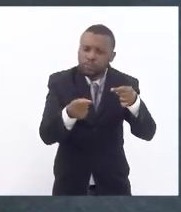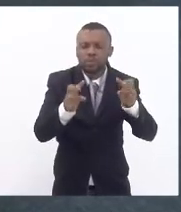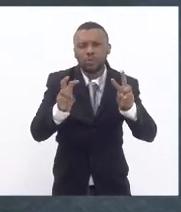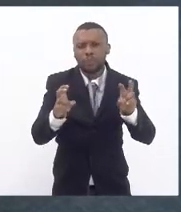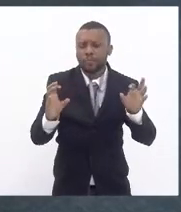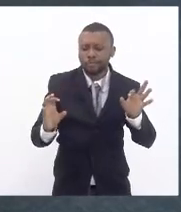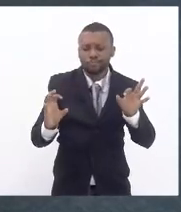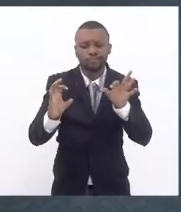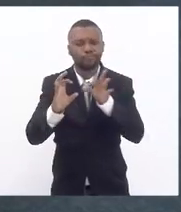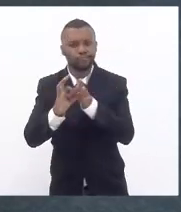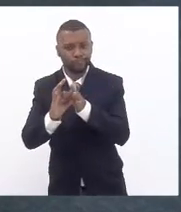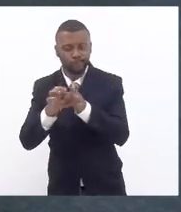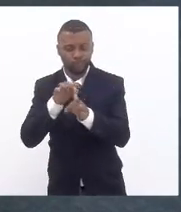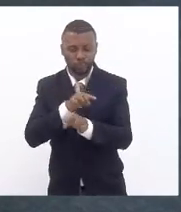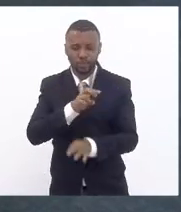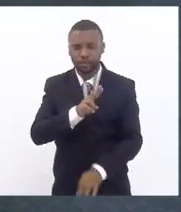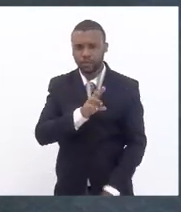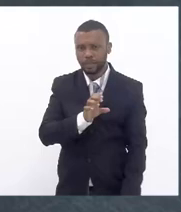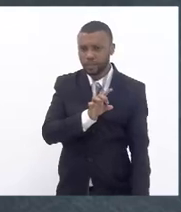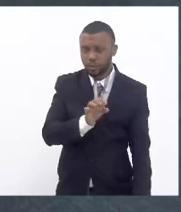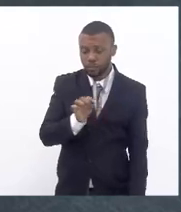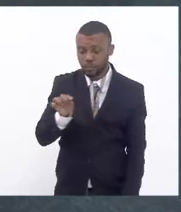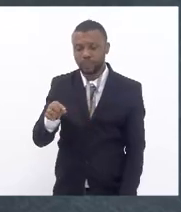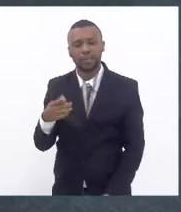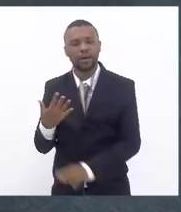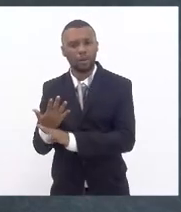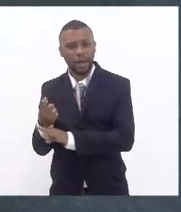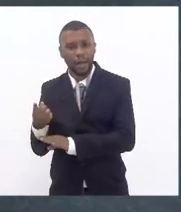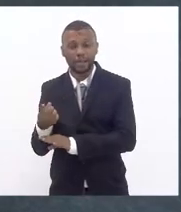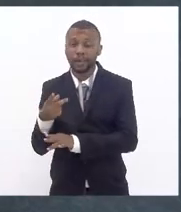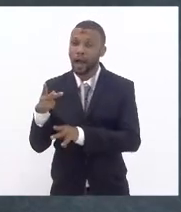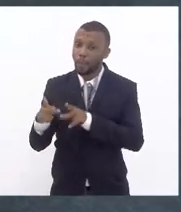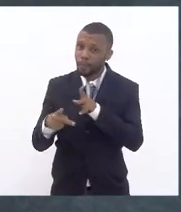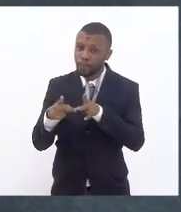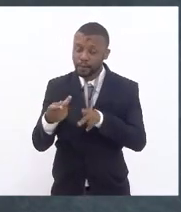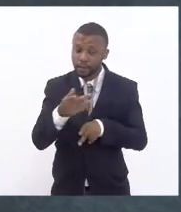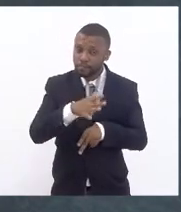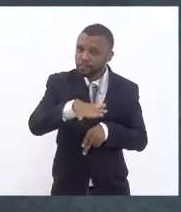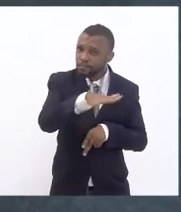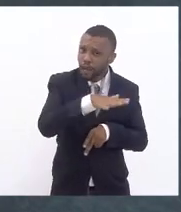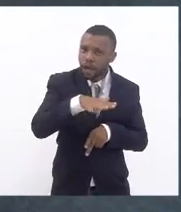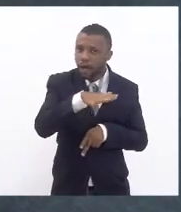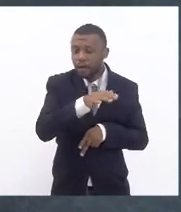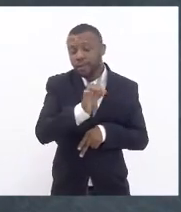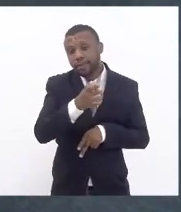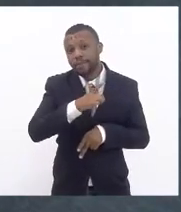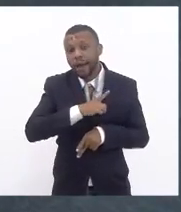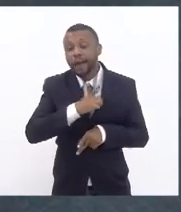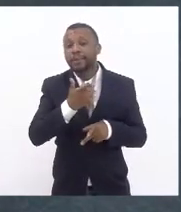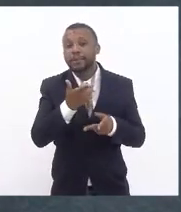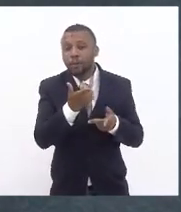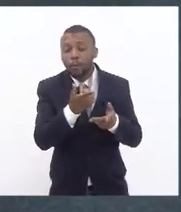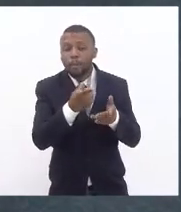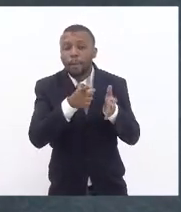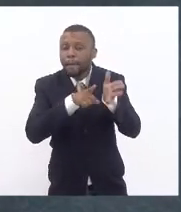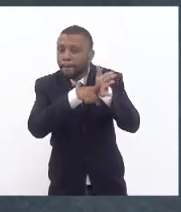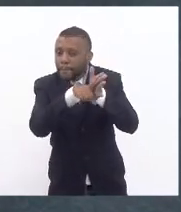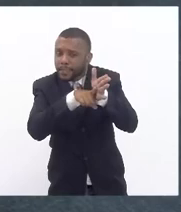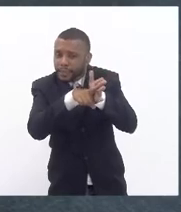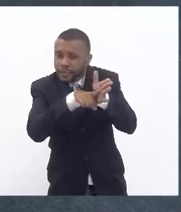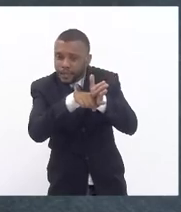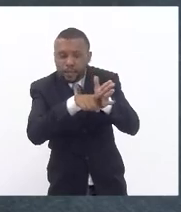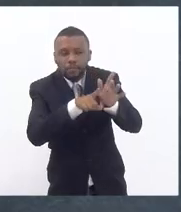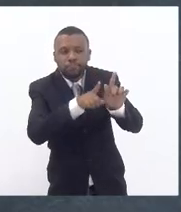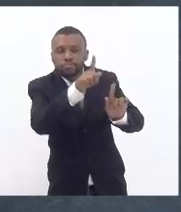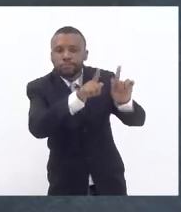da UESO na UERJ, a população da região da Zona Oeste, se tivesse um plebiscito,